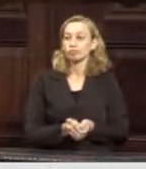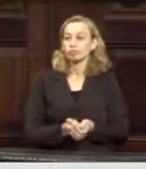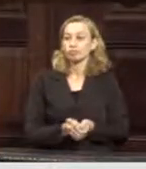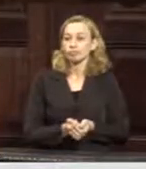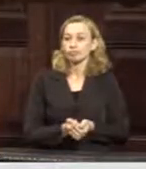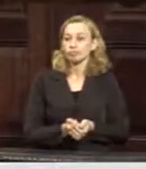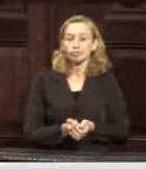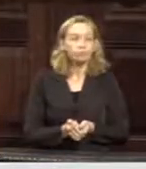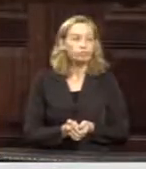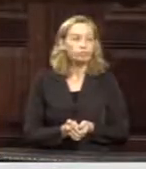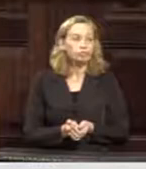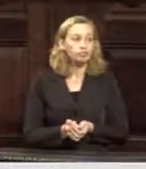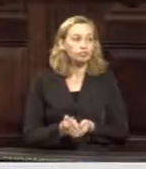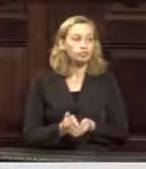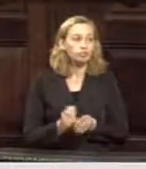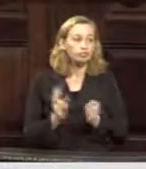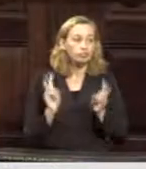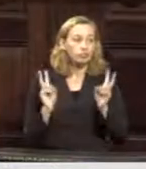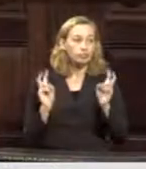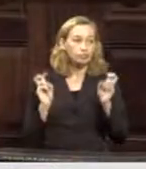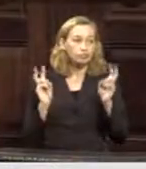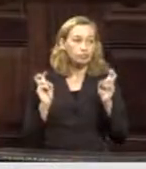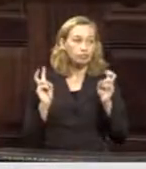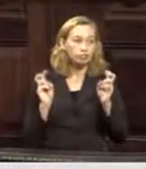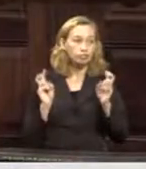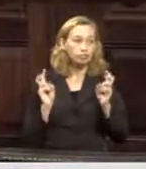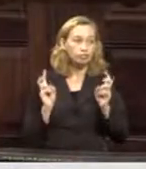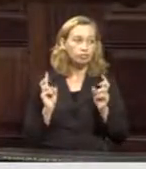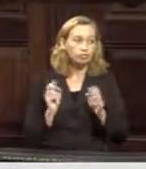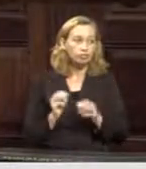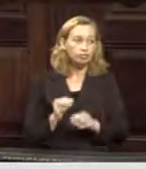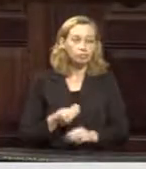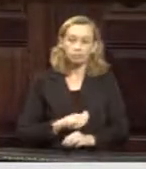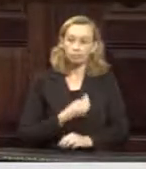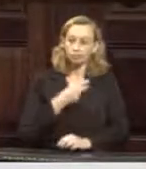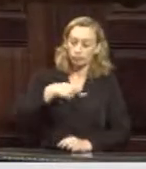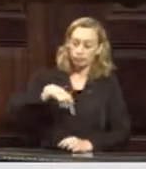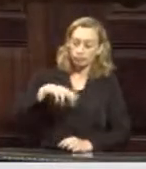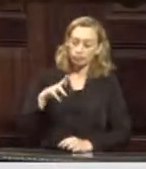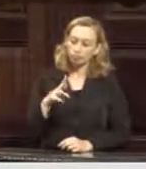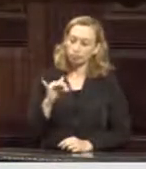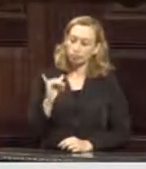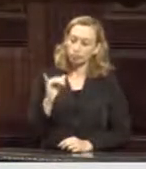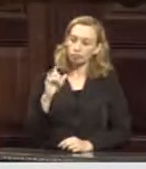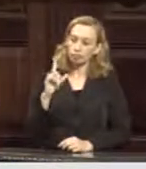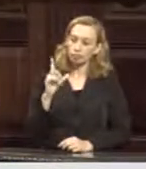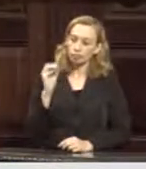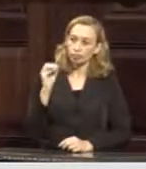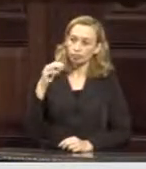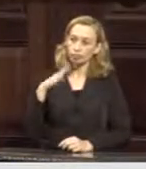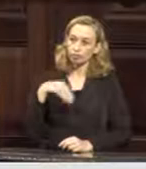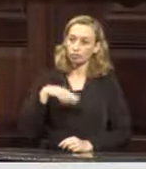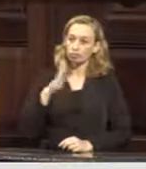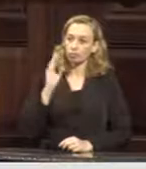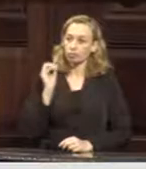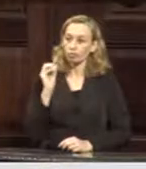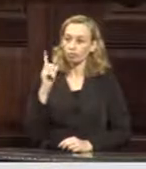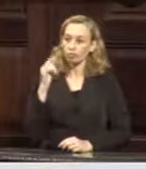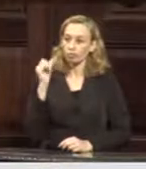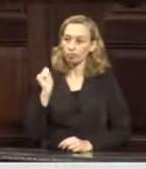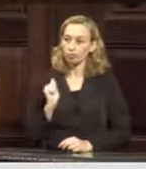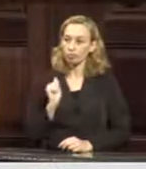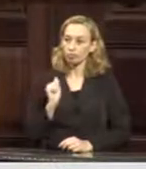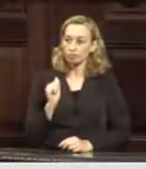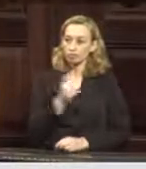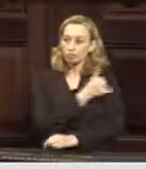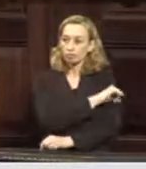das terras, a situação de comunidades quilombolas no Rio de Janeiro, que atuam de maneira, enfim, destacada